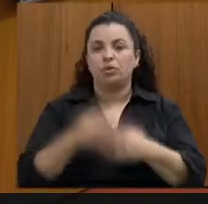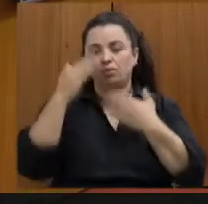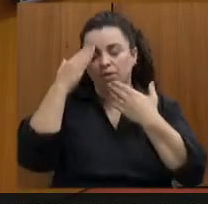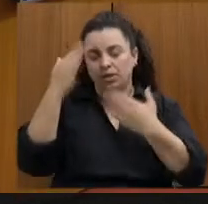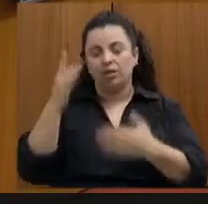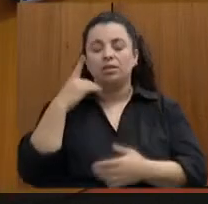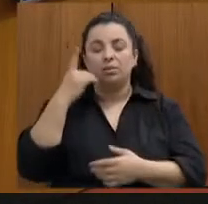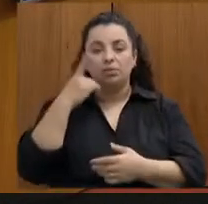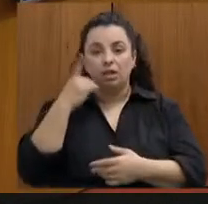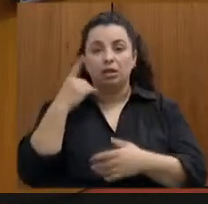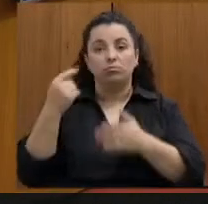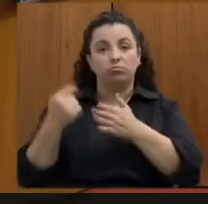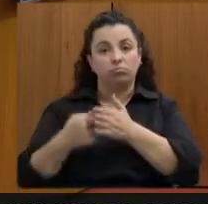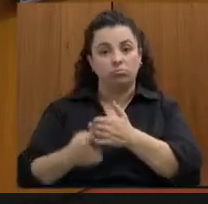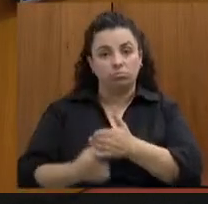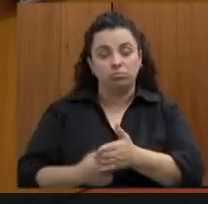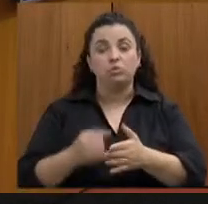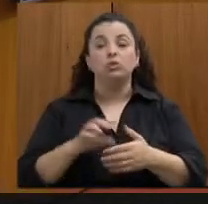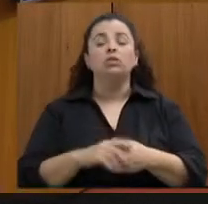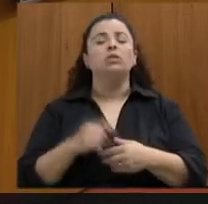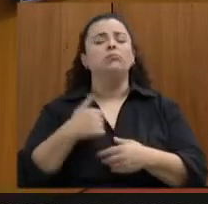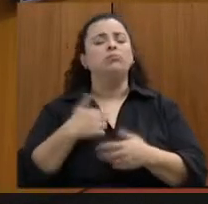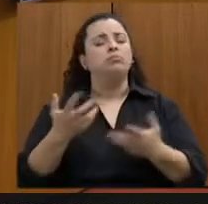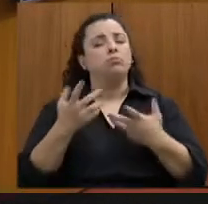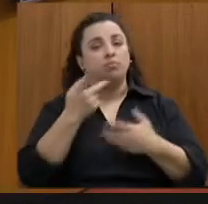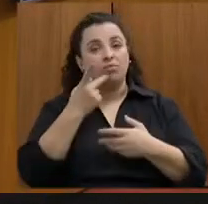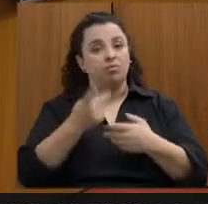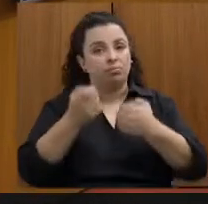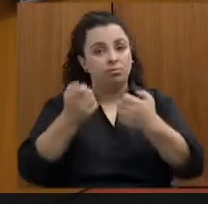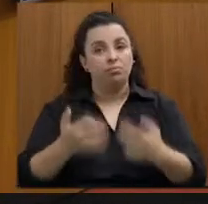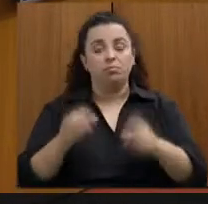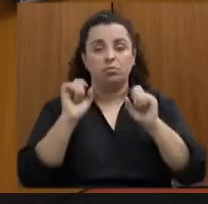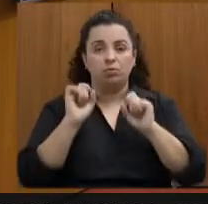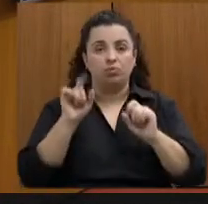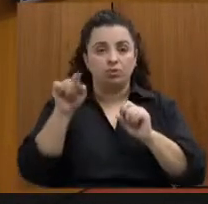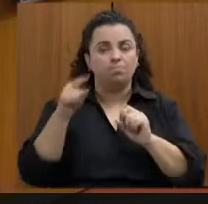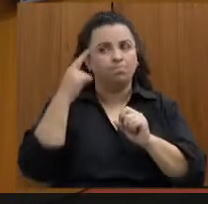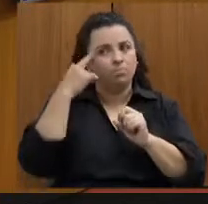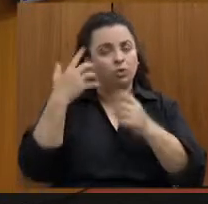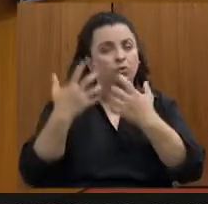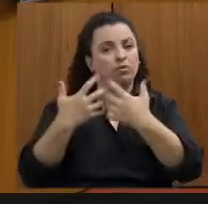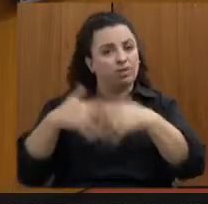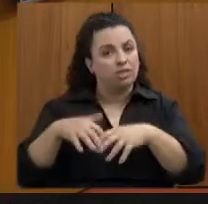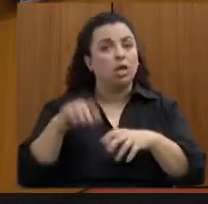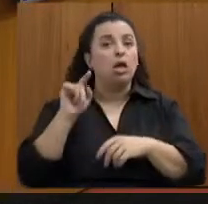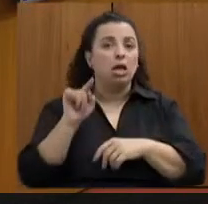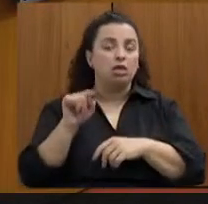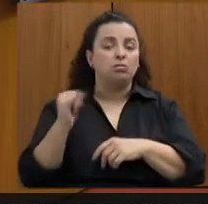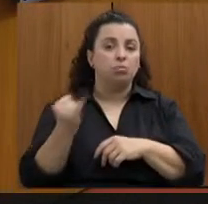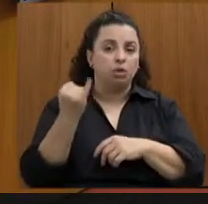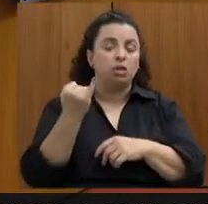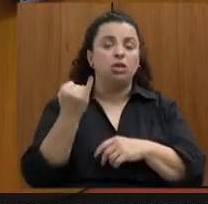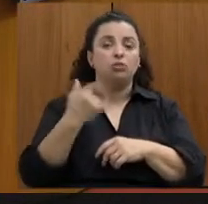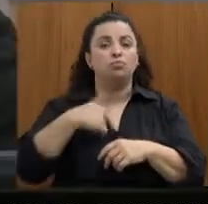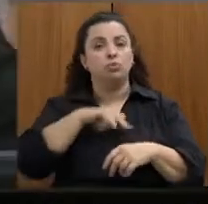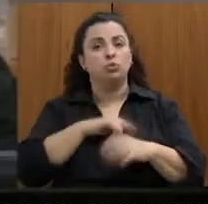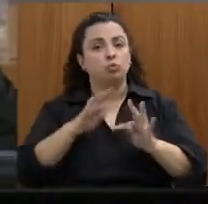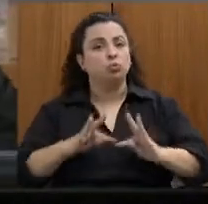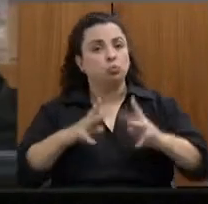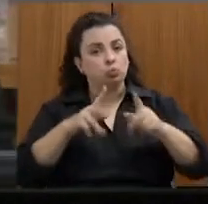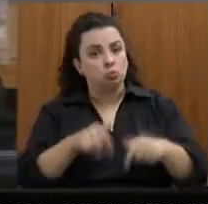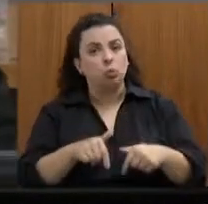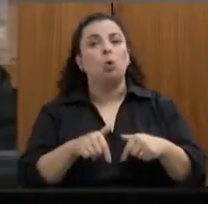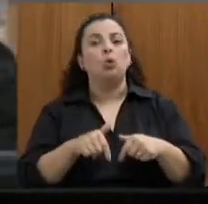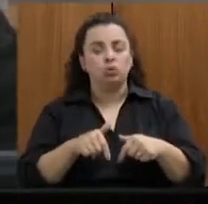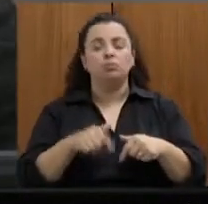suas considerações. Eu gostaria de falar o seguinte, que eu acho que o senhor fez uma reflexão, essa reflexão acho que uma reflexão